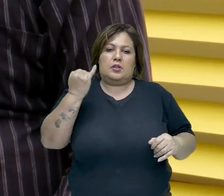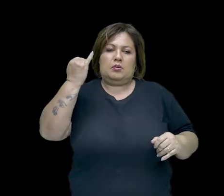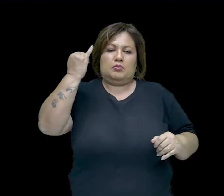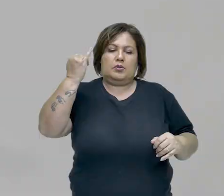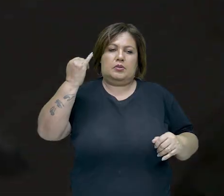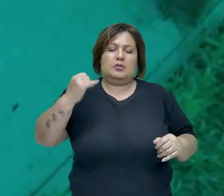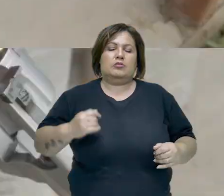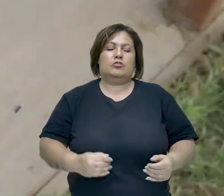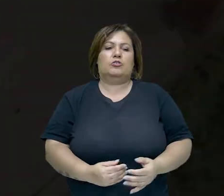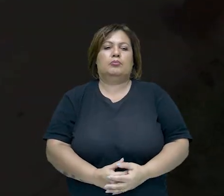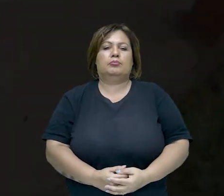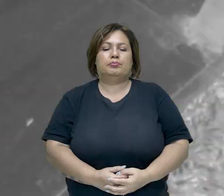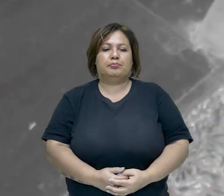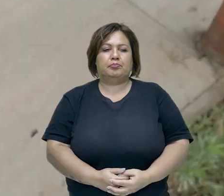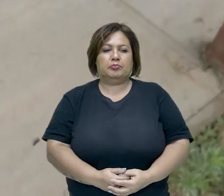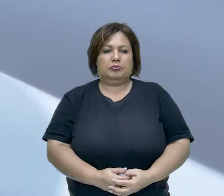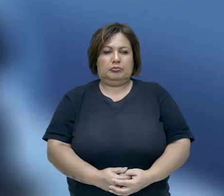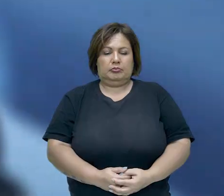imprescindível.